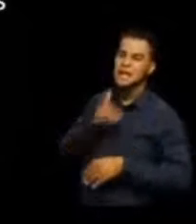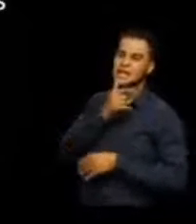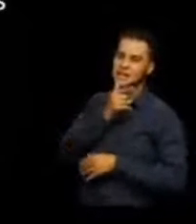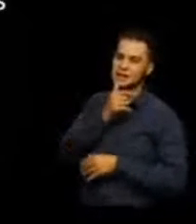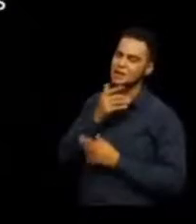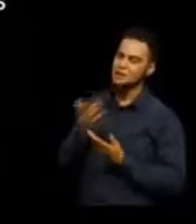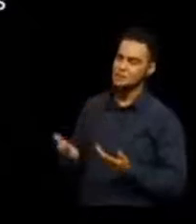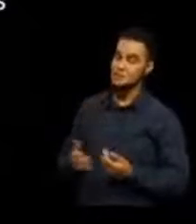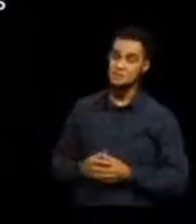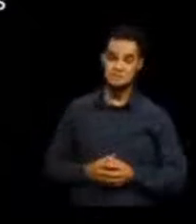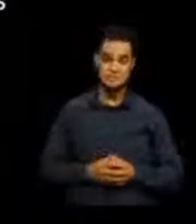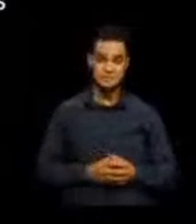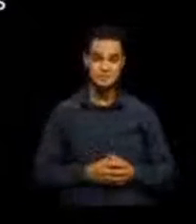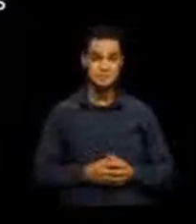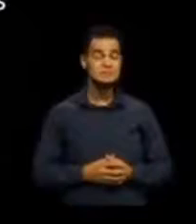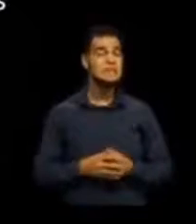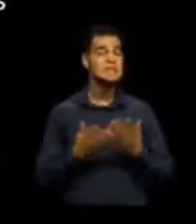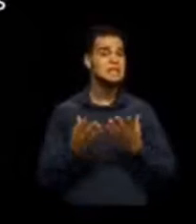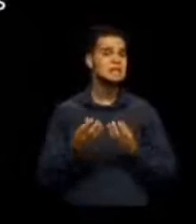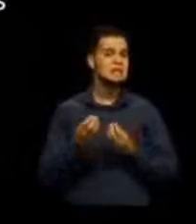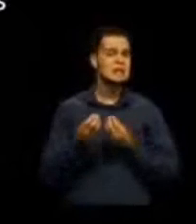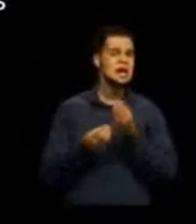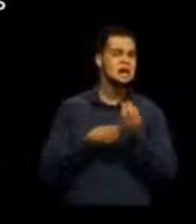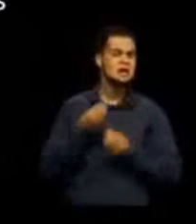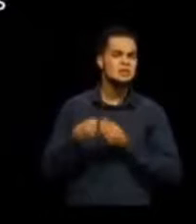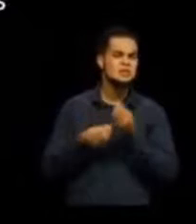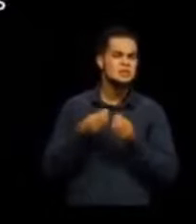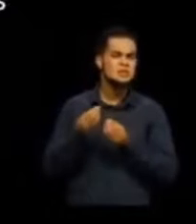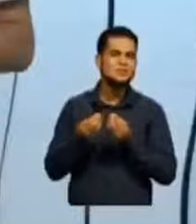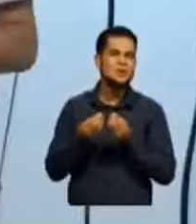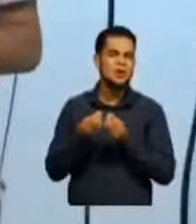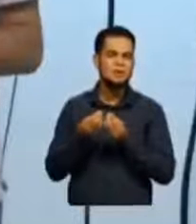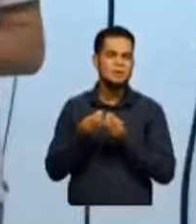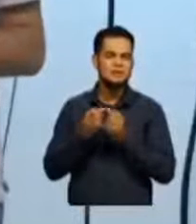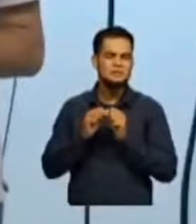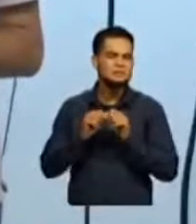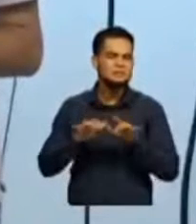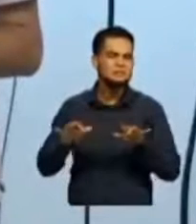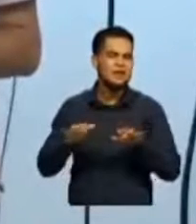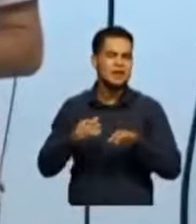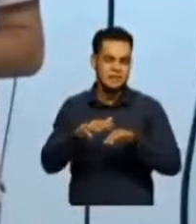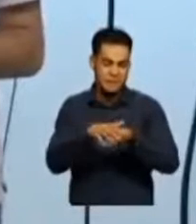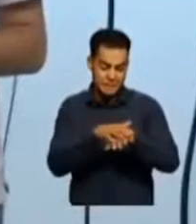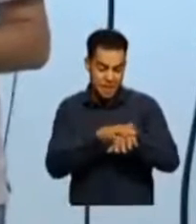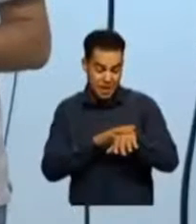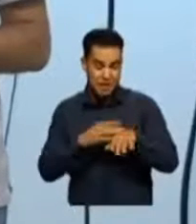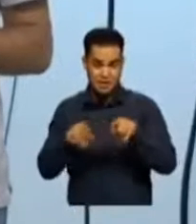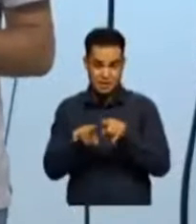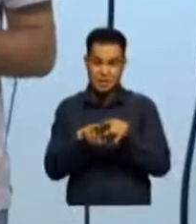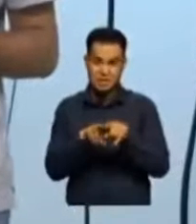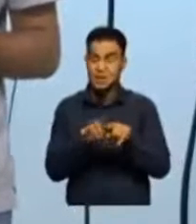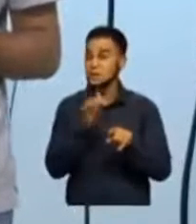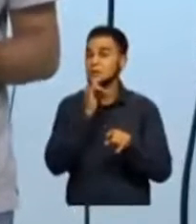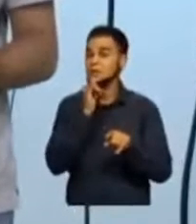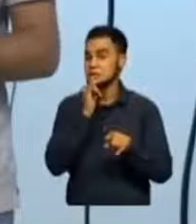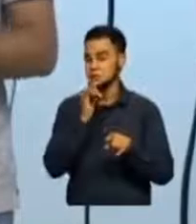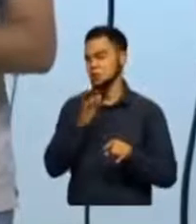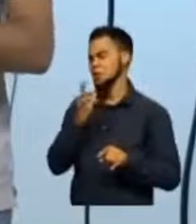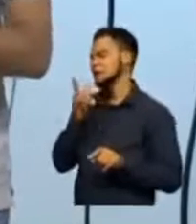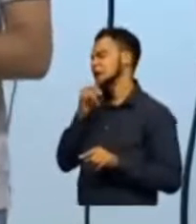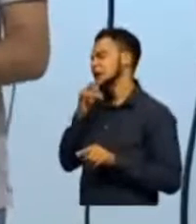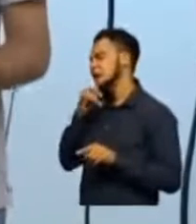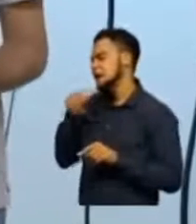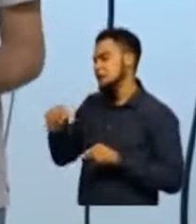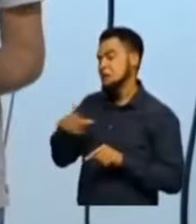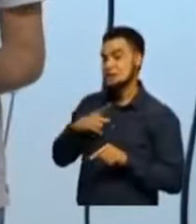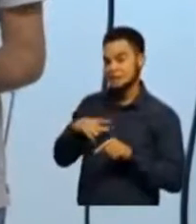ativa da cercária, que é a larva do verme, na pele e nas mucosas, tá? Ou então eu entro em contato com a água,